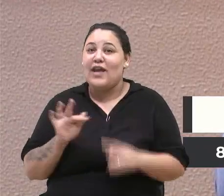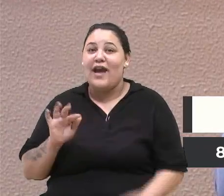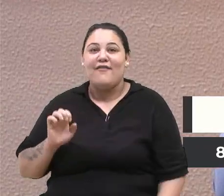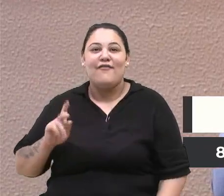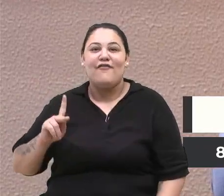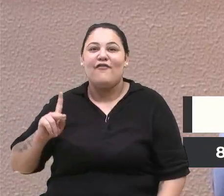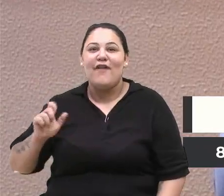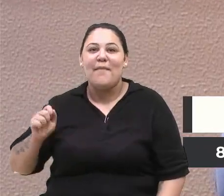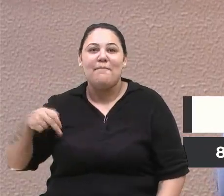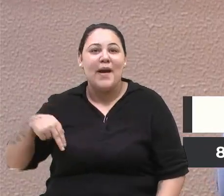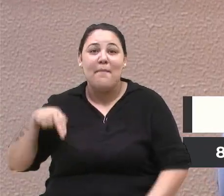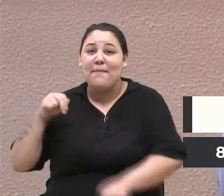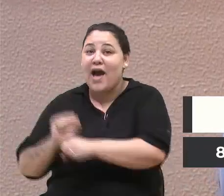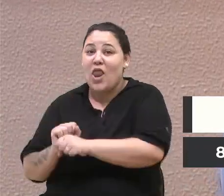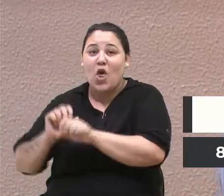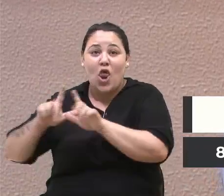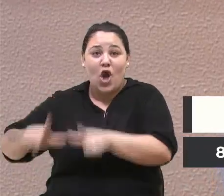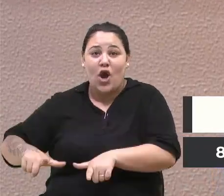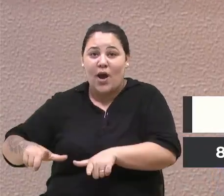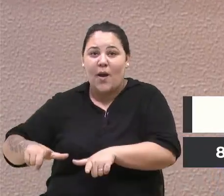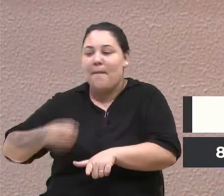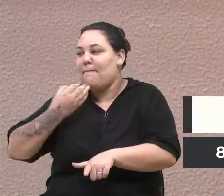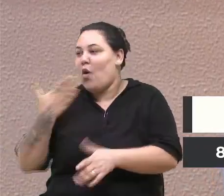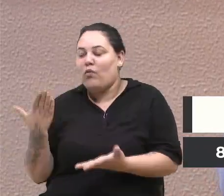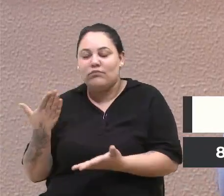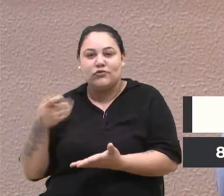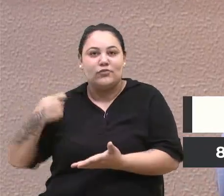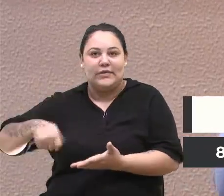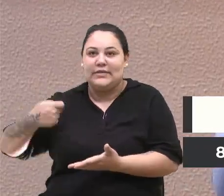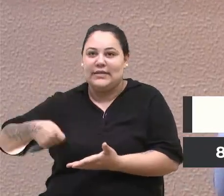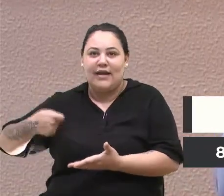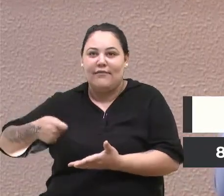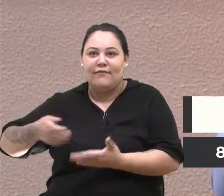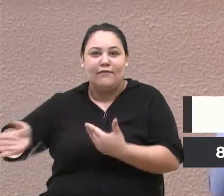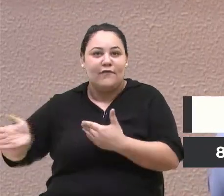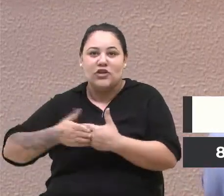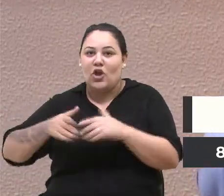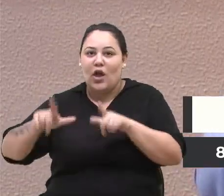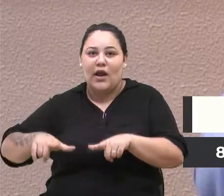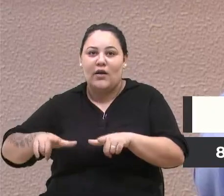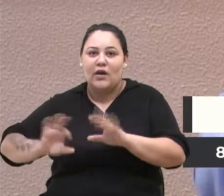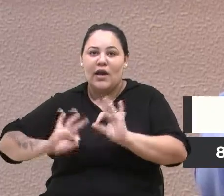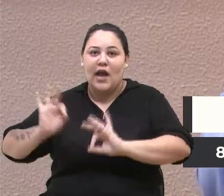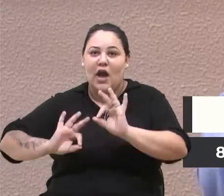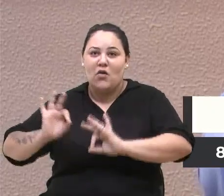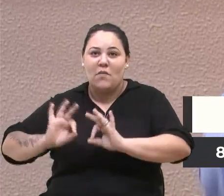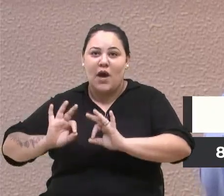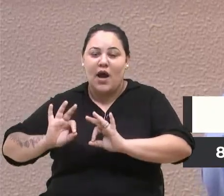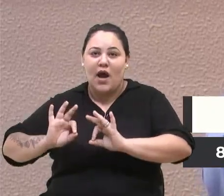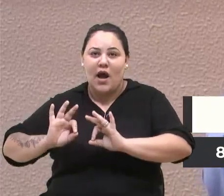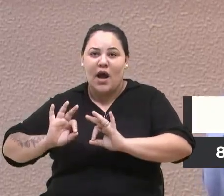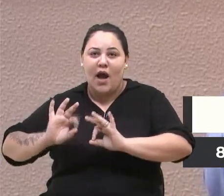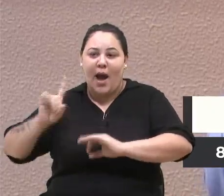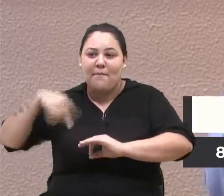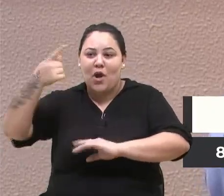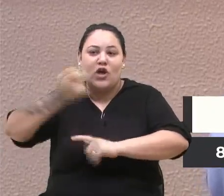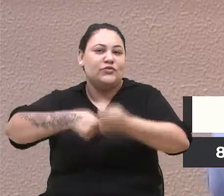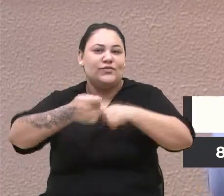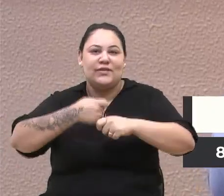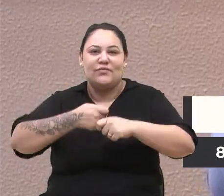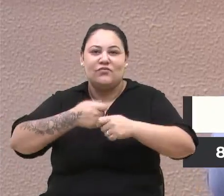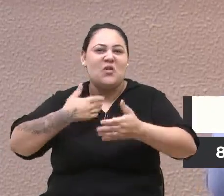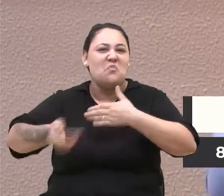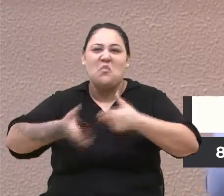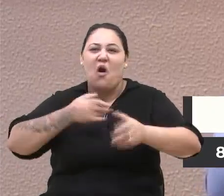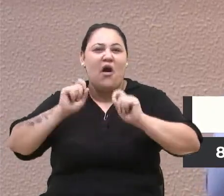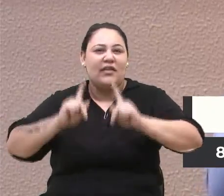um local. Bom, nós precisamos correr um local e preparar o chão para a próxima administração. Não interessa quem vai entrar. Não interessa